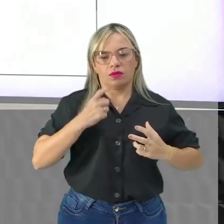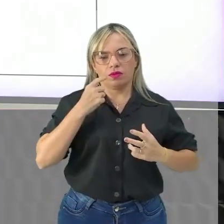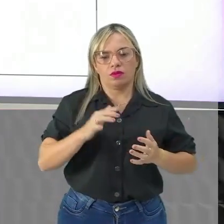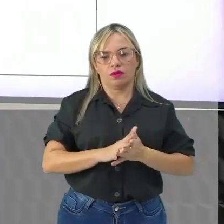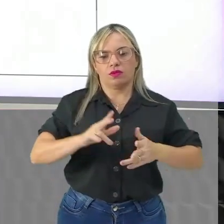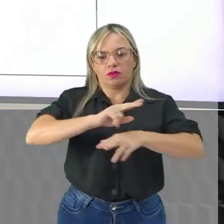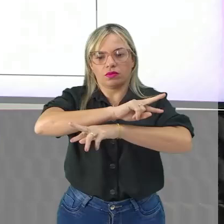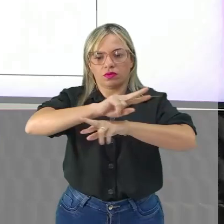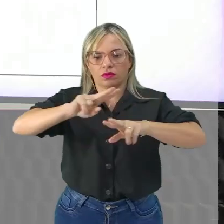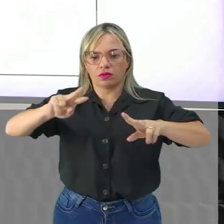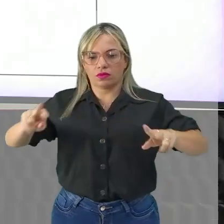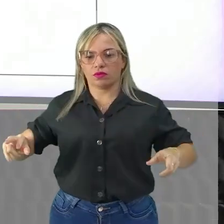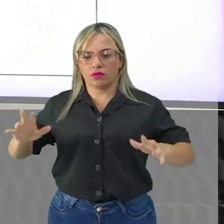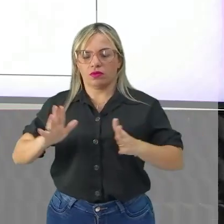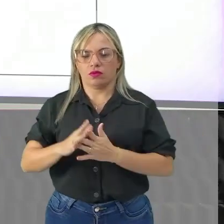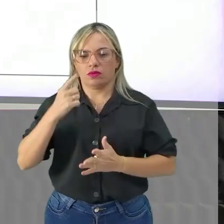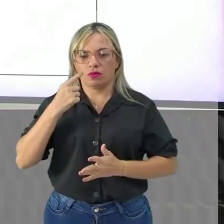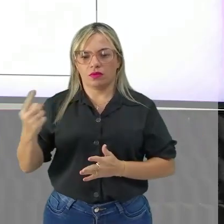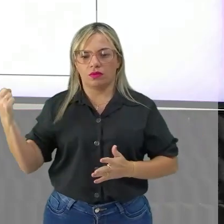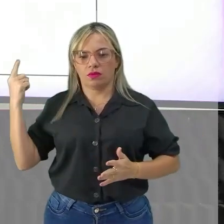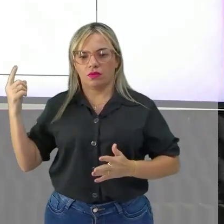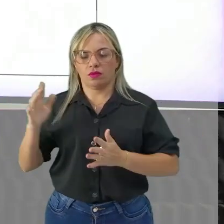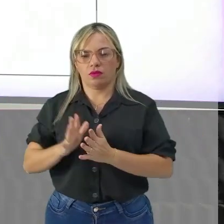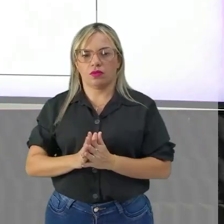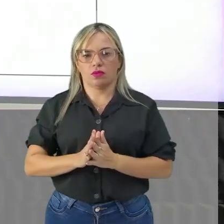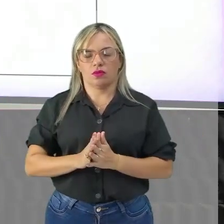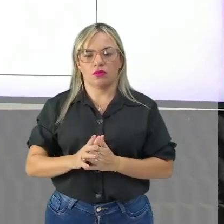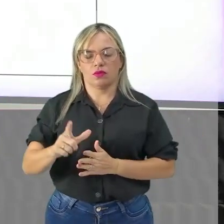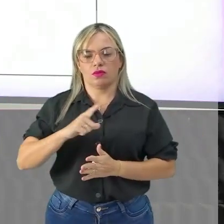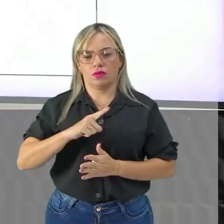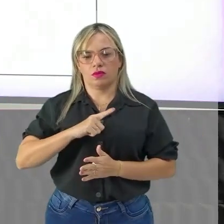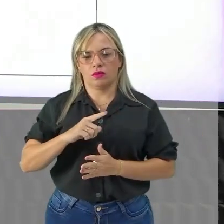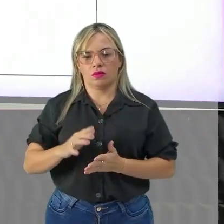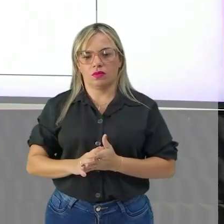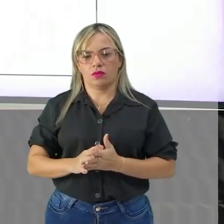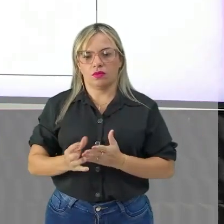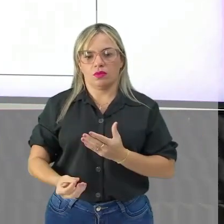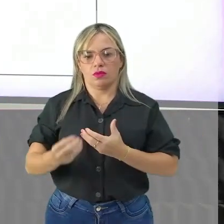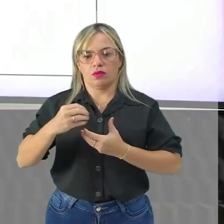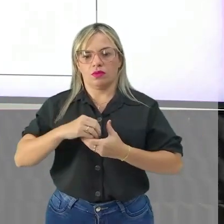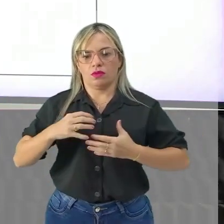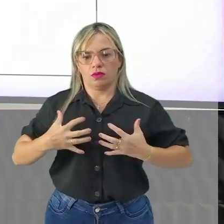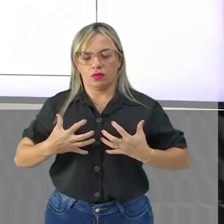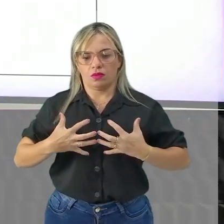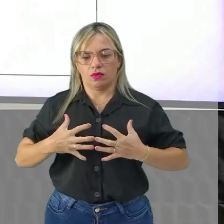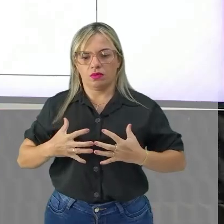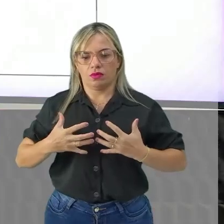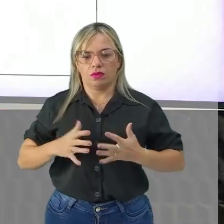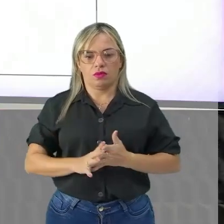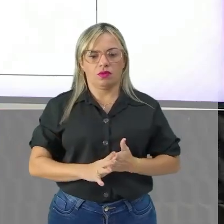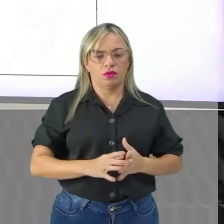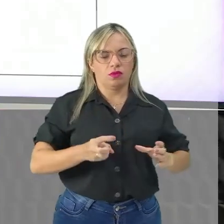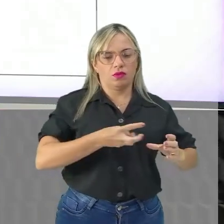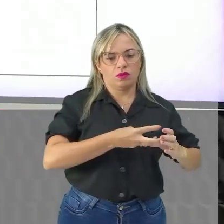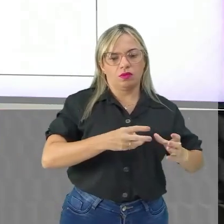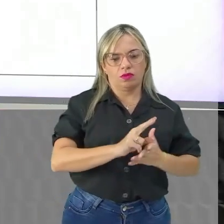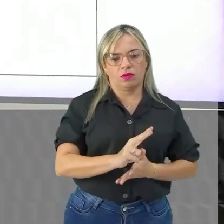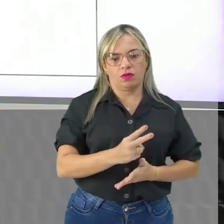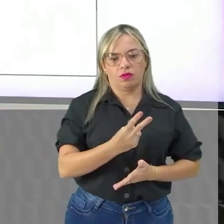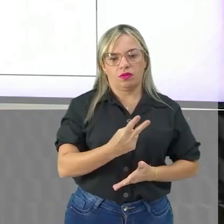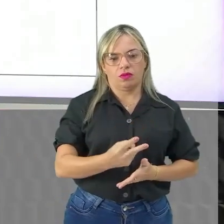desse agente cancerígeno, tem o acometimento do órgão, né? E a célula 2, a célula